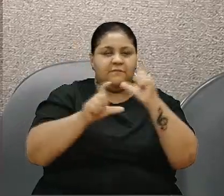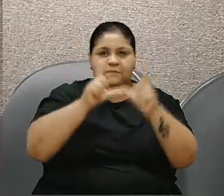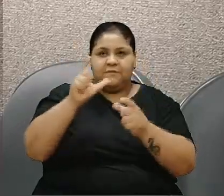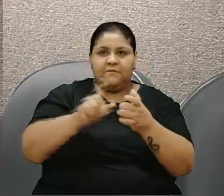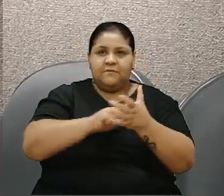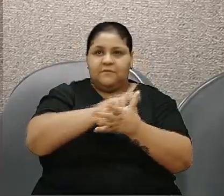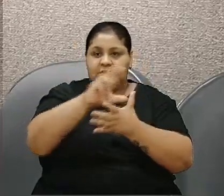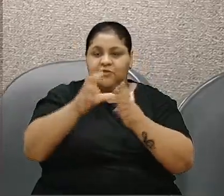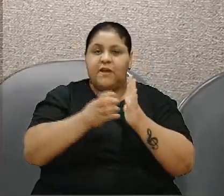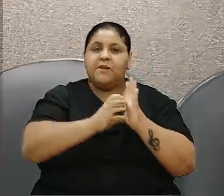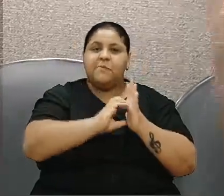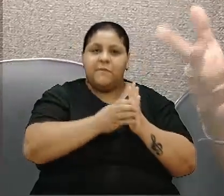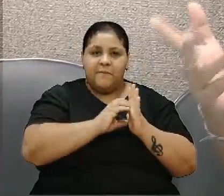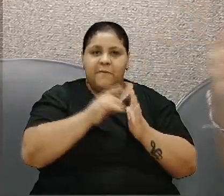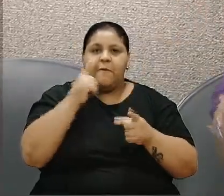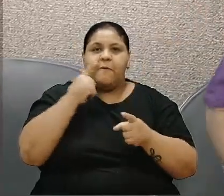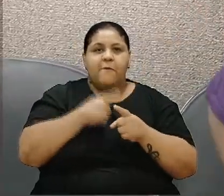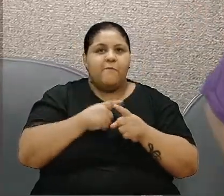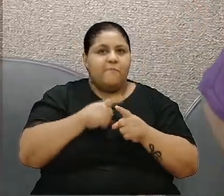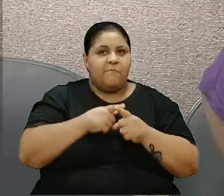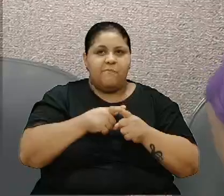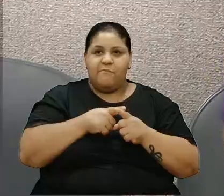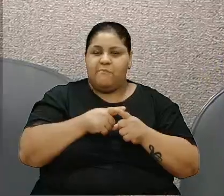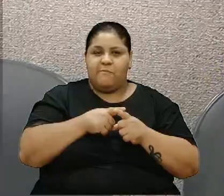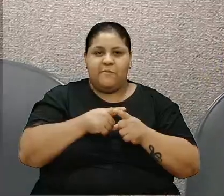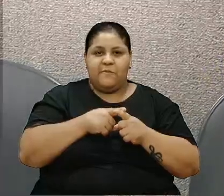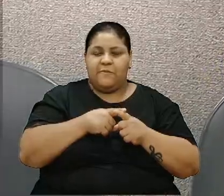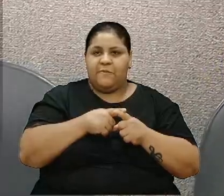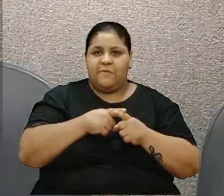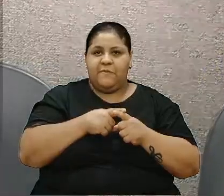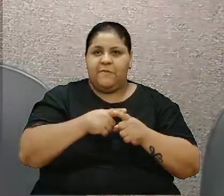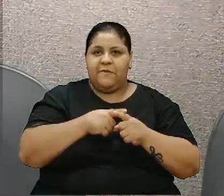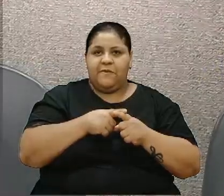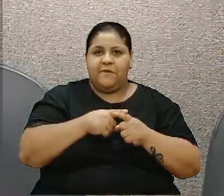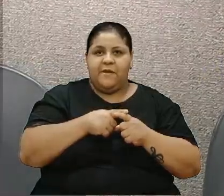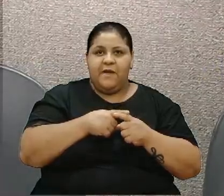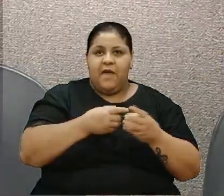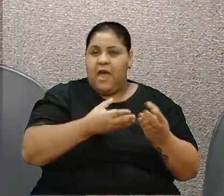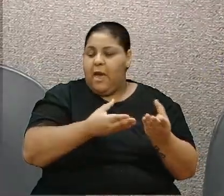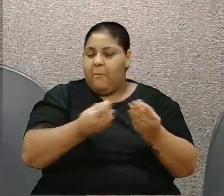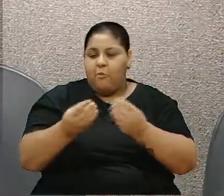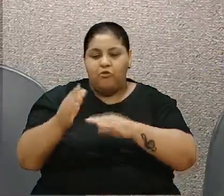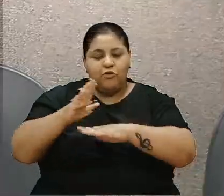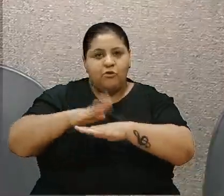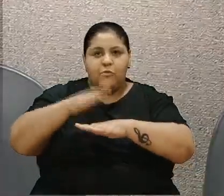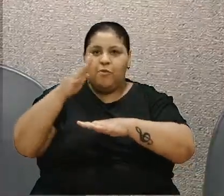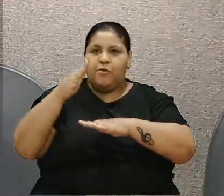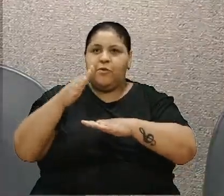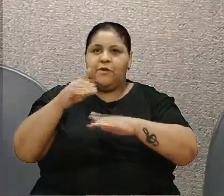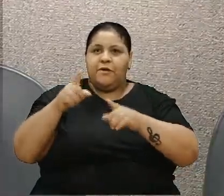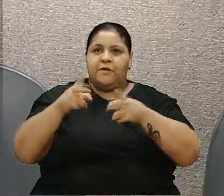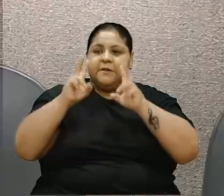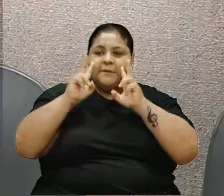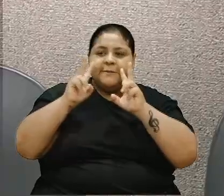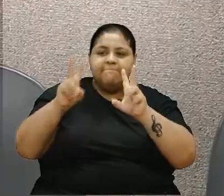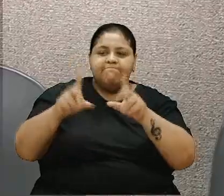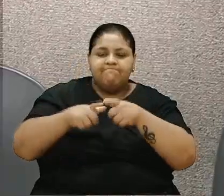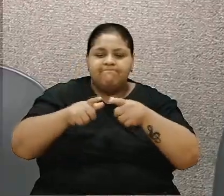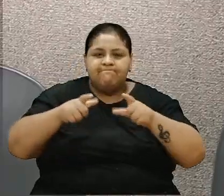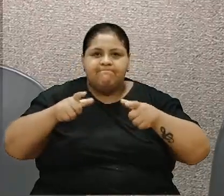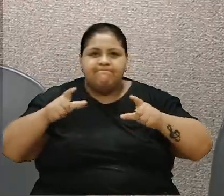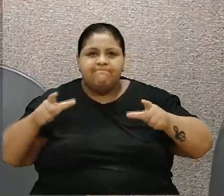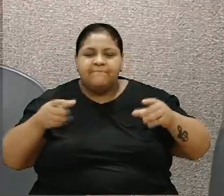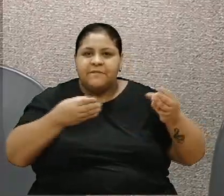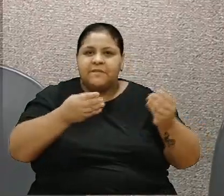vários partidos, porque isso é muito maior do que qualquer partido, tem acompanhado a ampliação do espaço, tem muitos projetos ainda